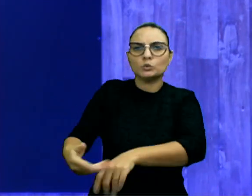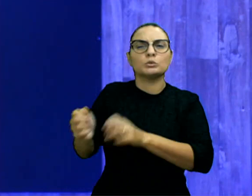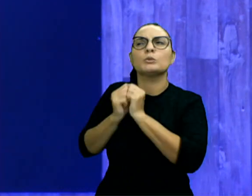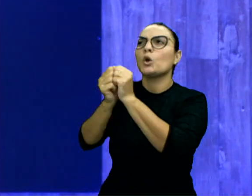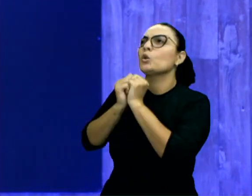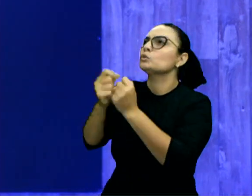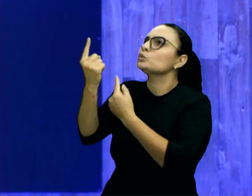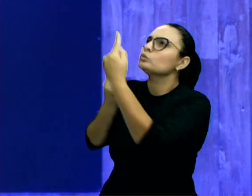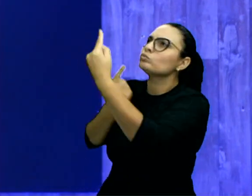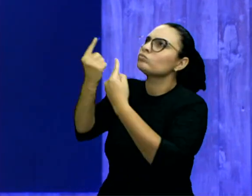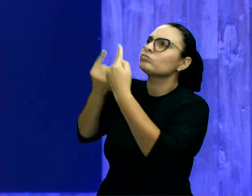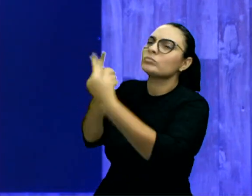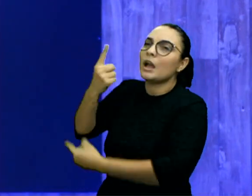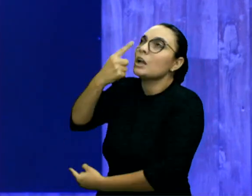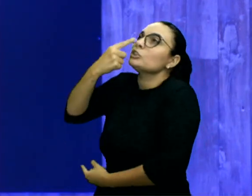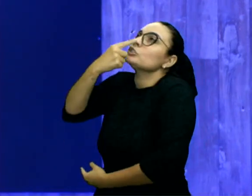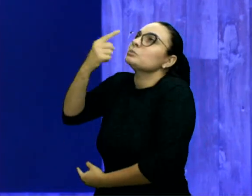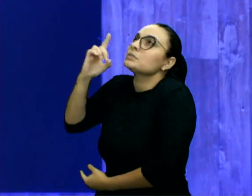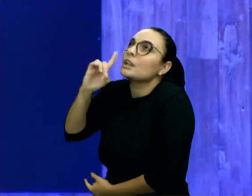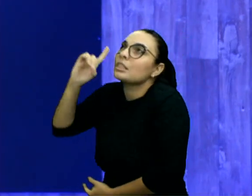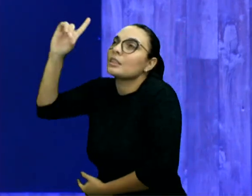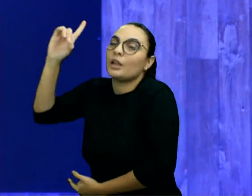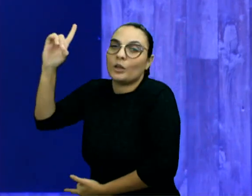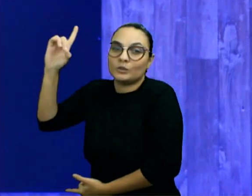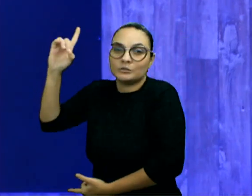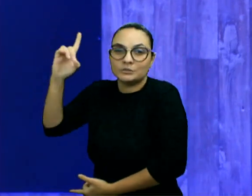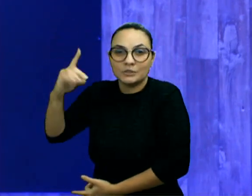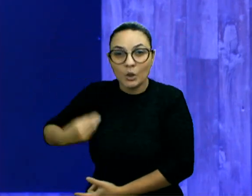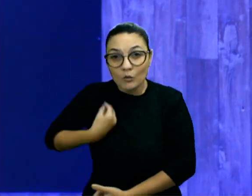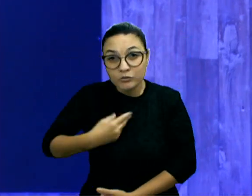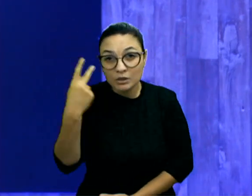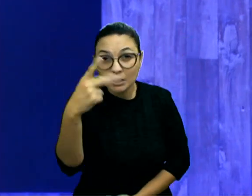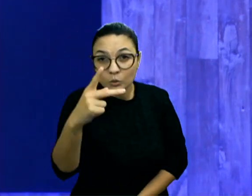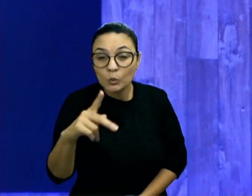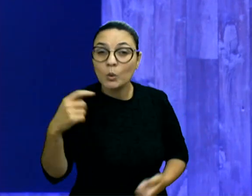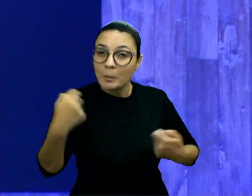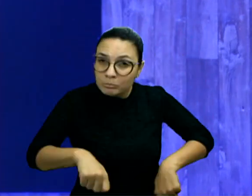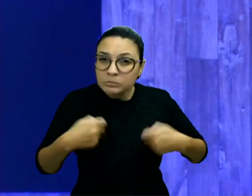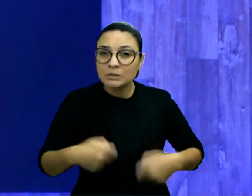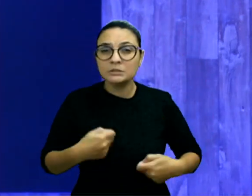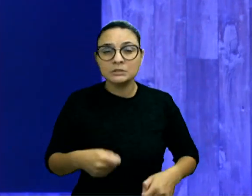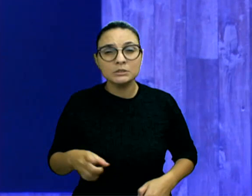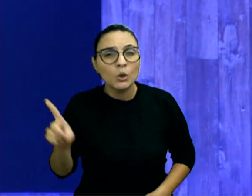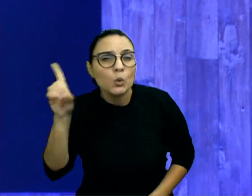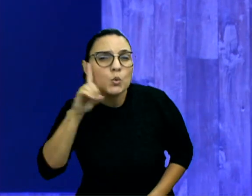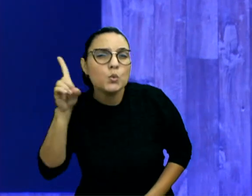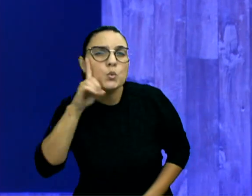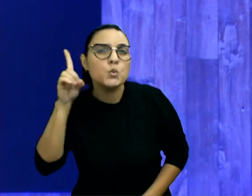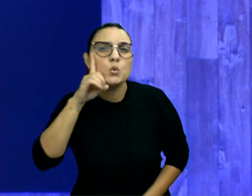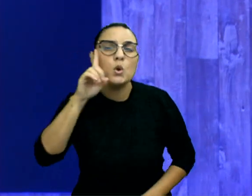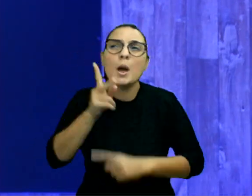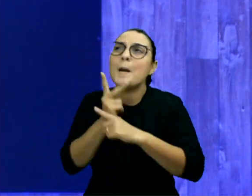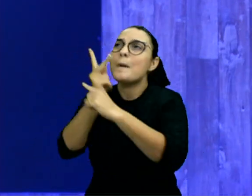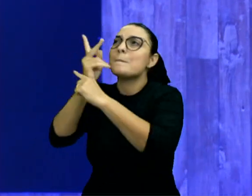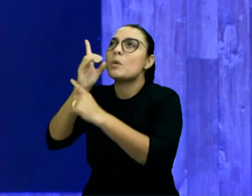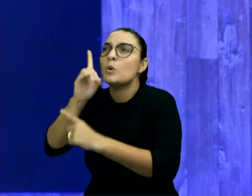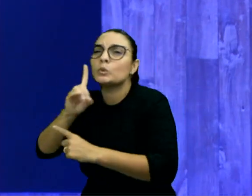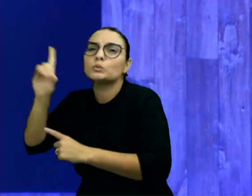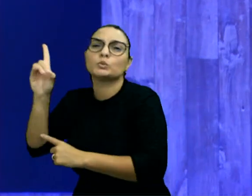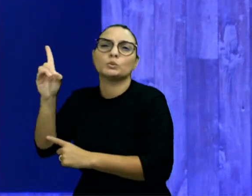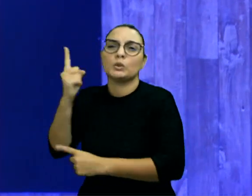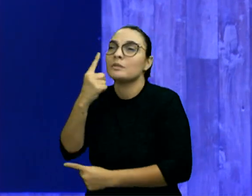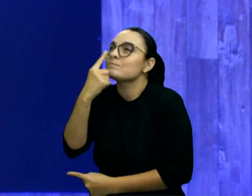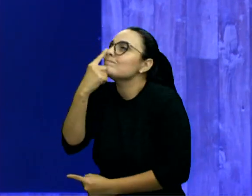relacionamento com o Senhor. Viva constantemente em intimidade, em oração, em busca ao Senhor.